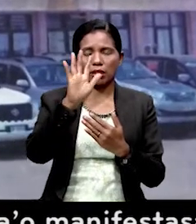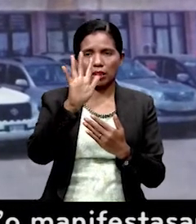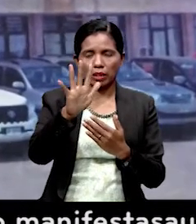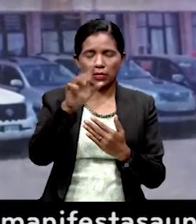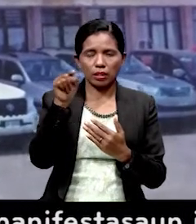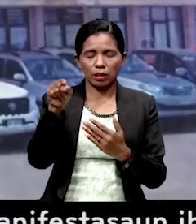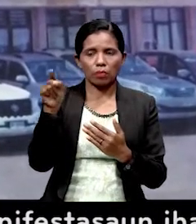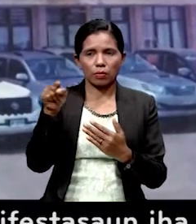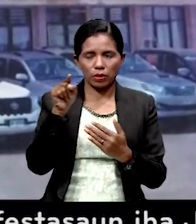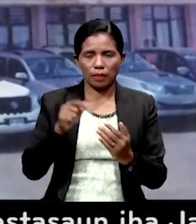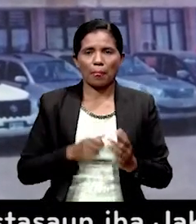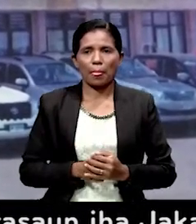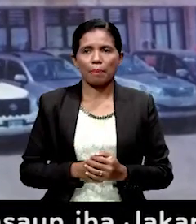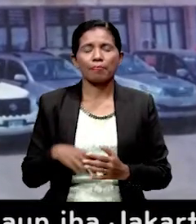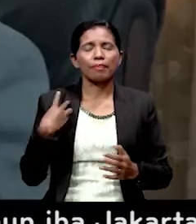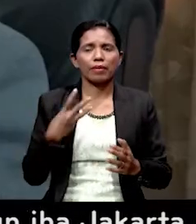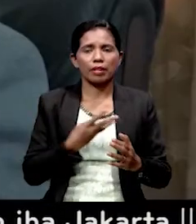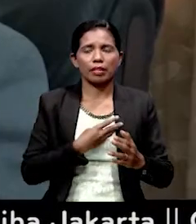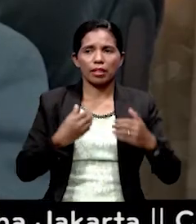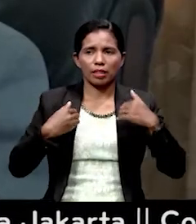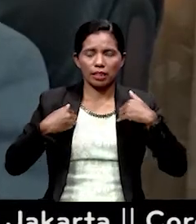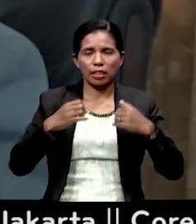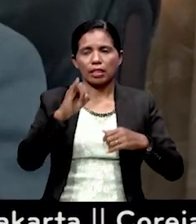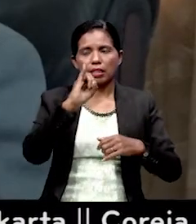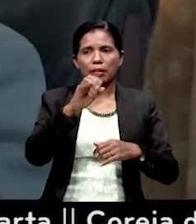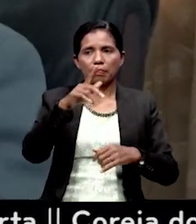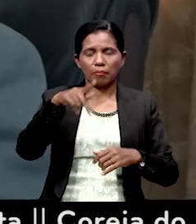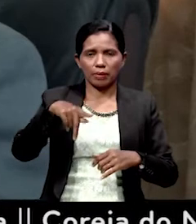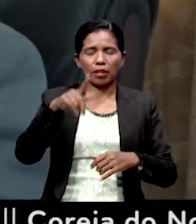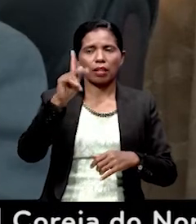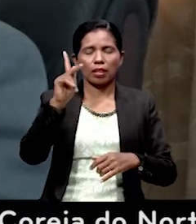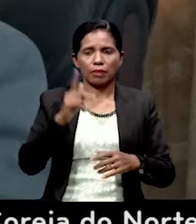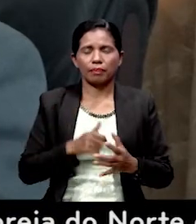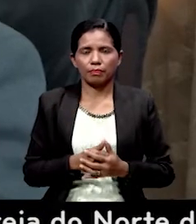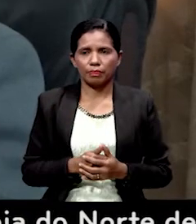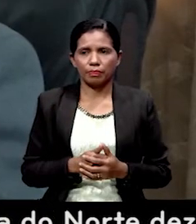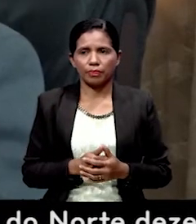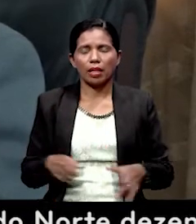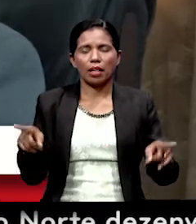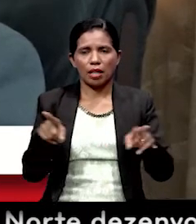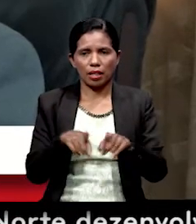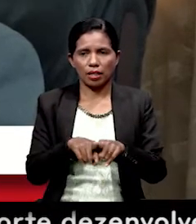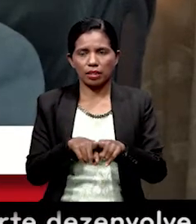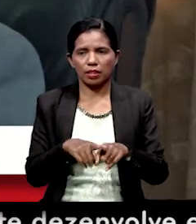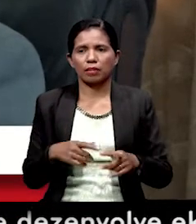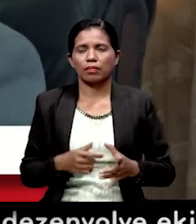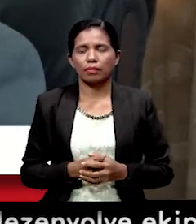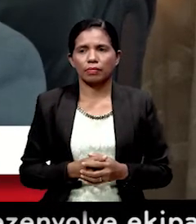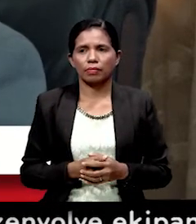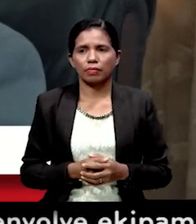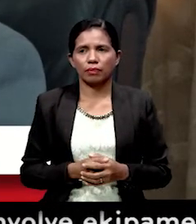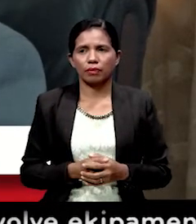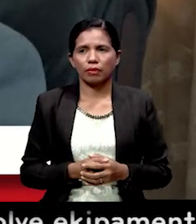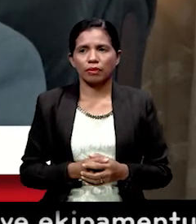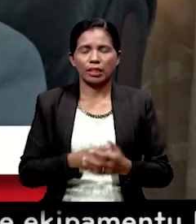0,5%. Tantene ita ia inflação ni maka mayusi minau bokur. Portanto, anesa ia pang sirane